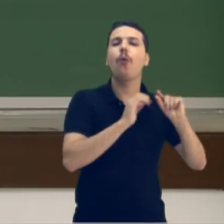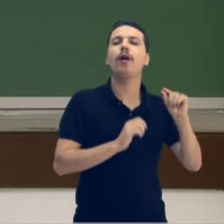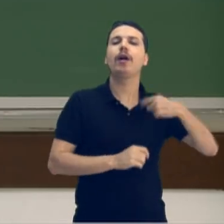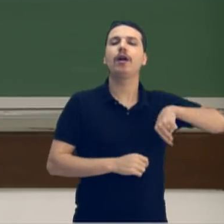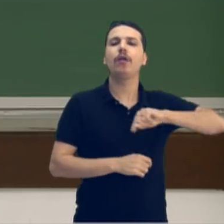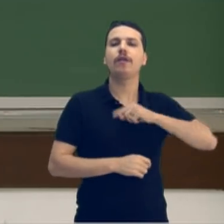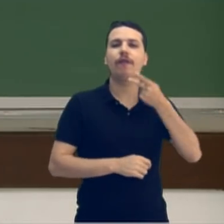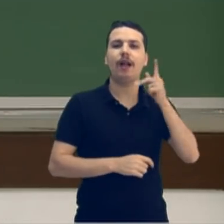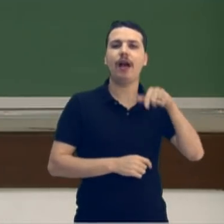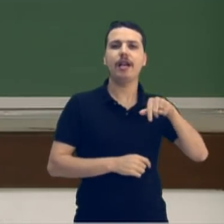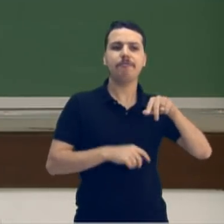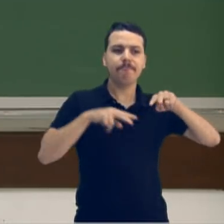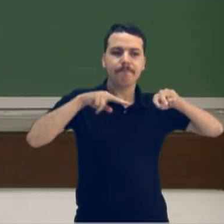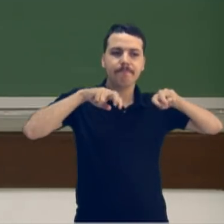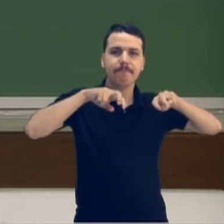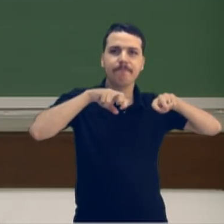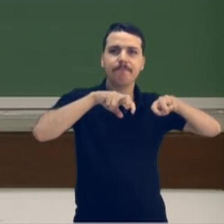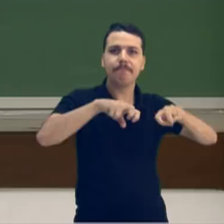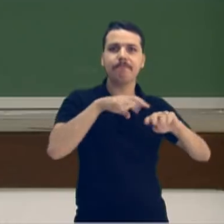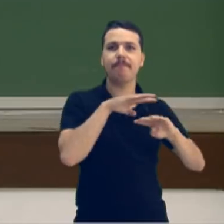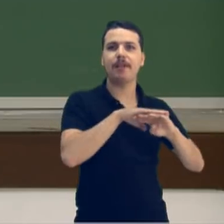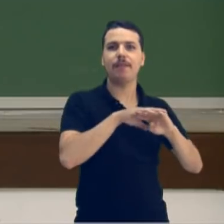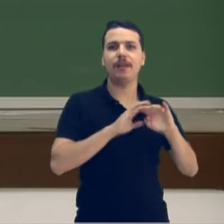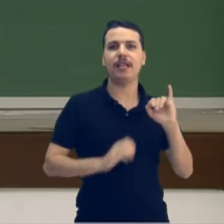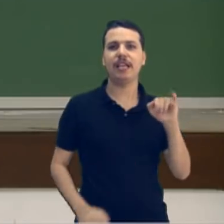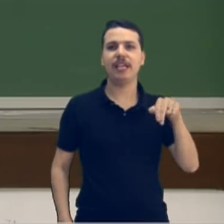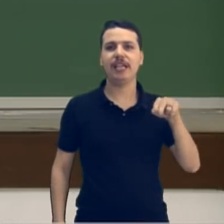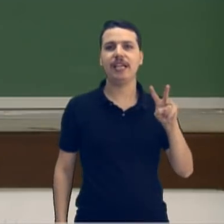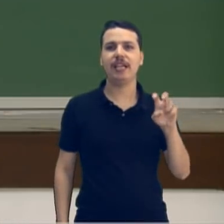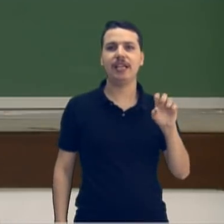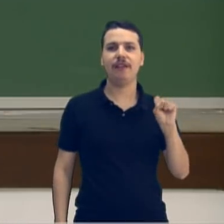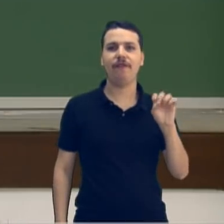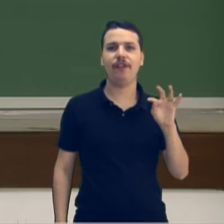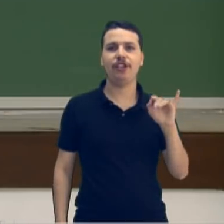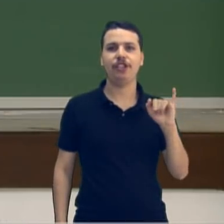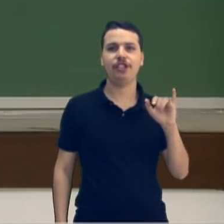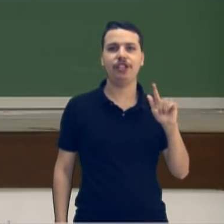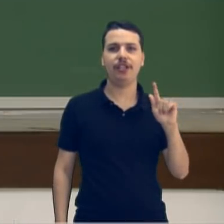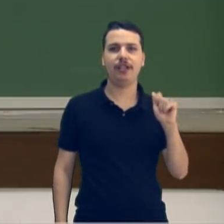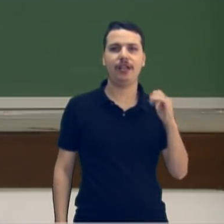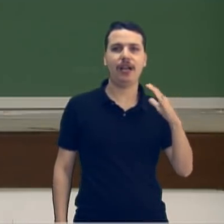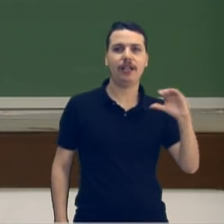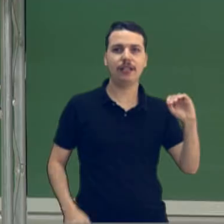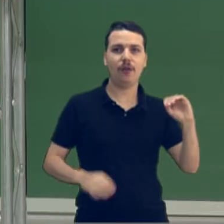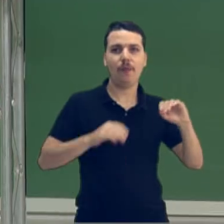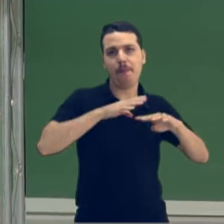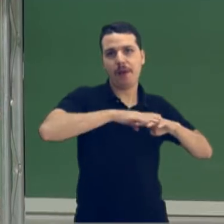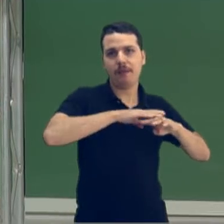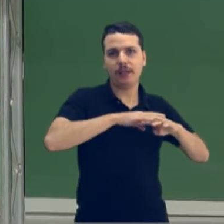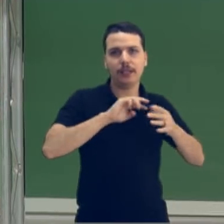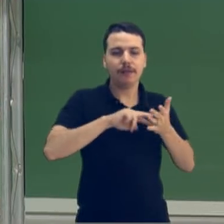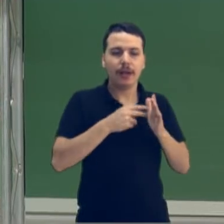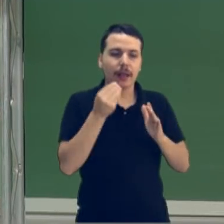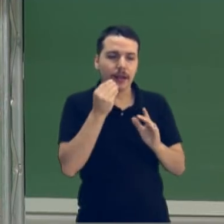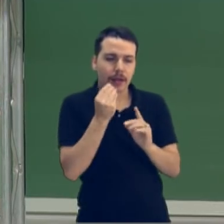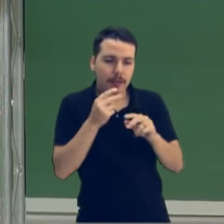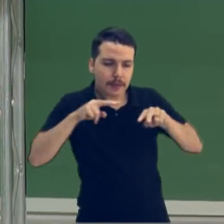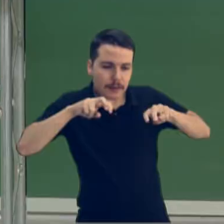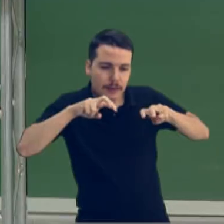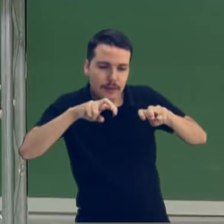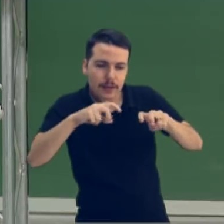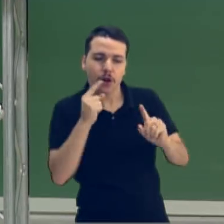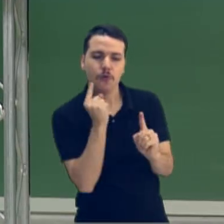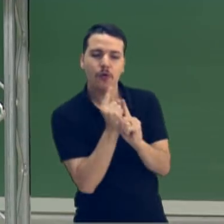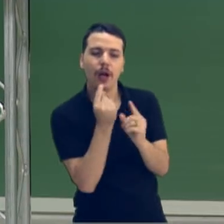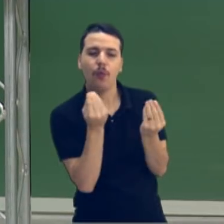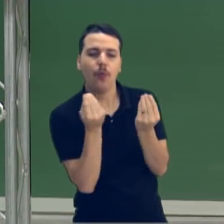investigação matemática. Essa é uma condicional interessante, porque a gente vai ter que descobrir o padrão. Esse aí está o insight da matemática.